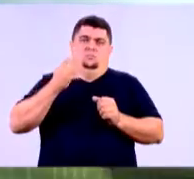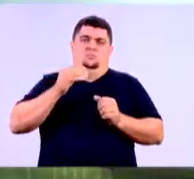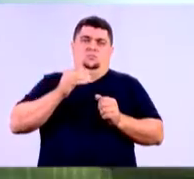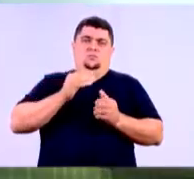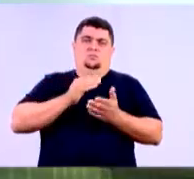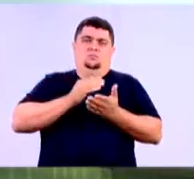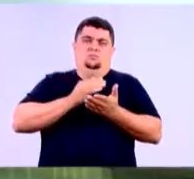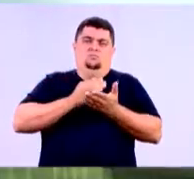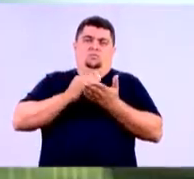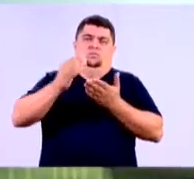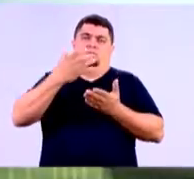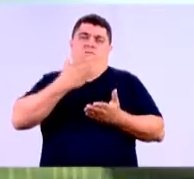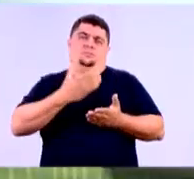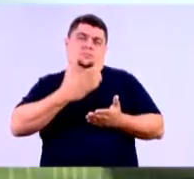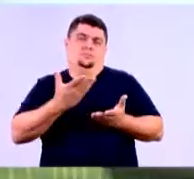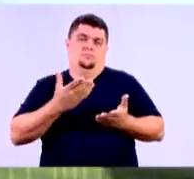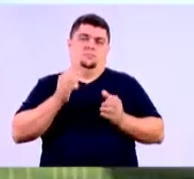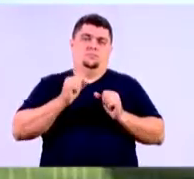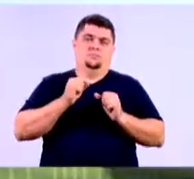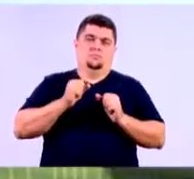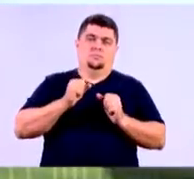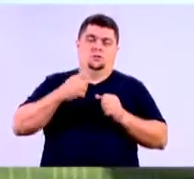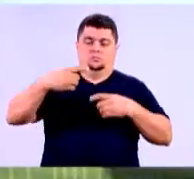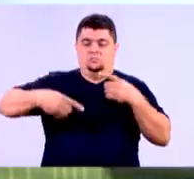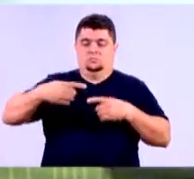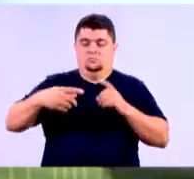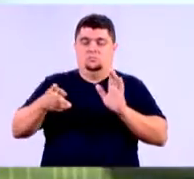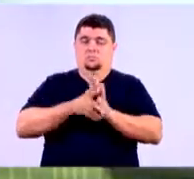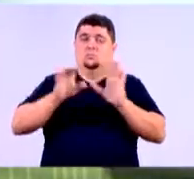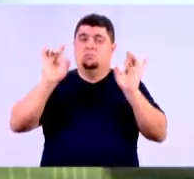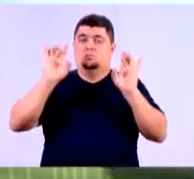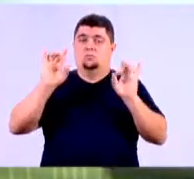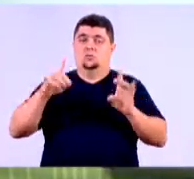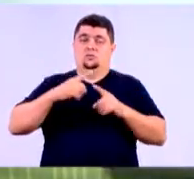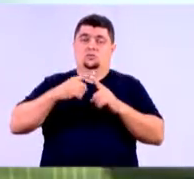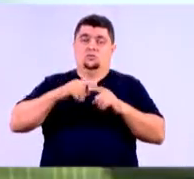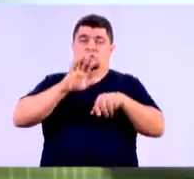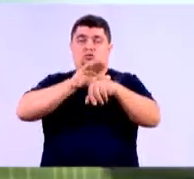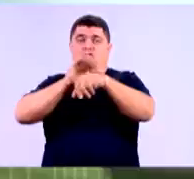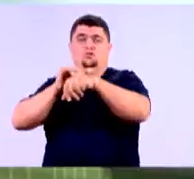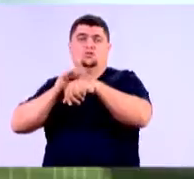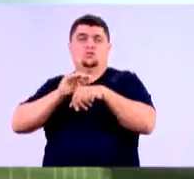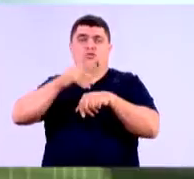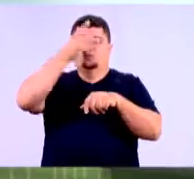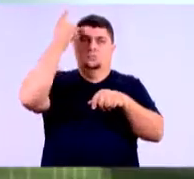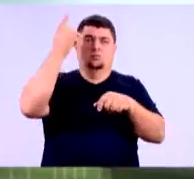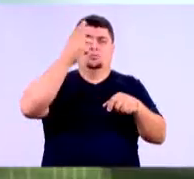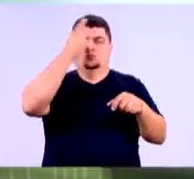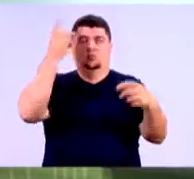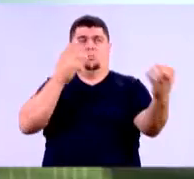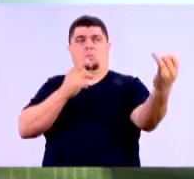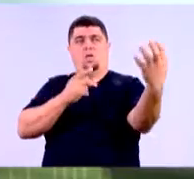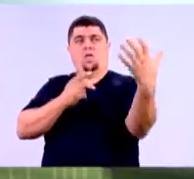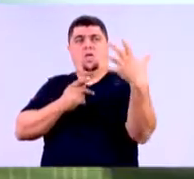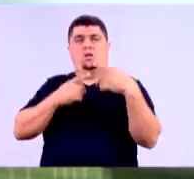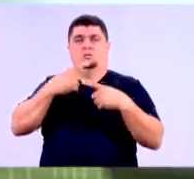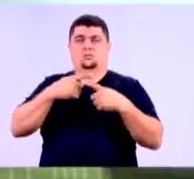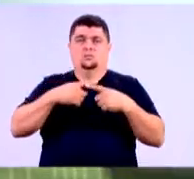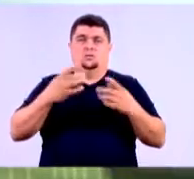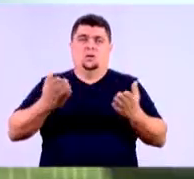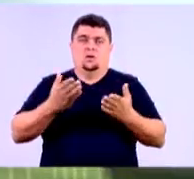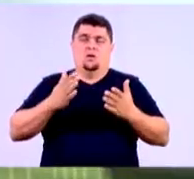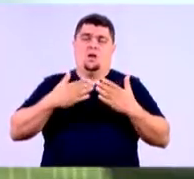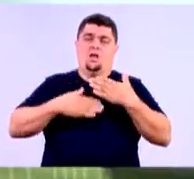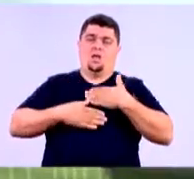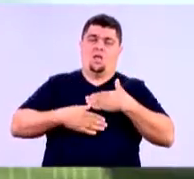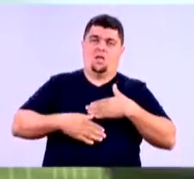do 13º, eu posso vir com uma política especial nessa época para esquentar essa época do ano que costuma ser um pouco mais